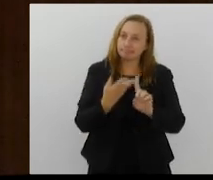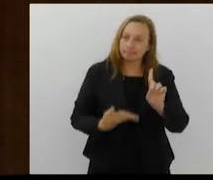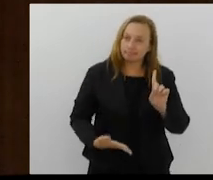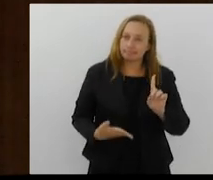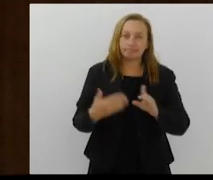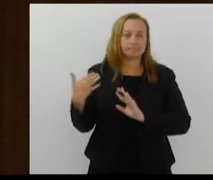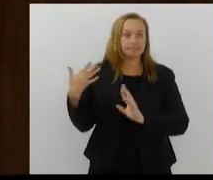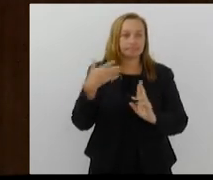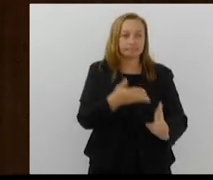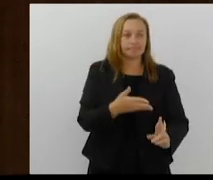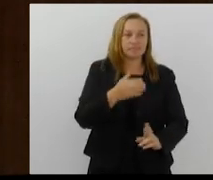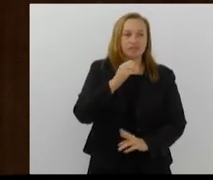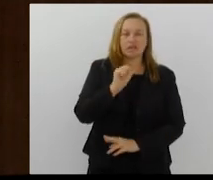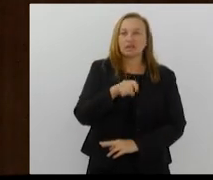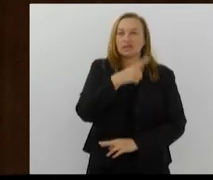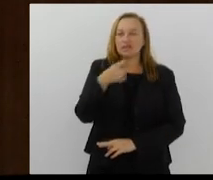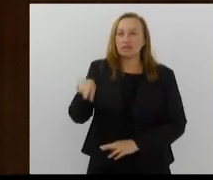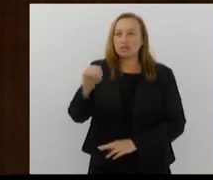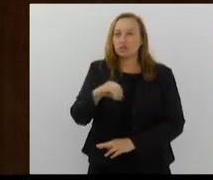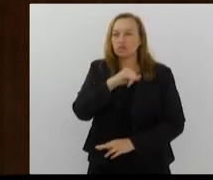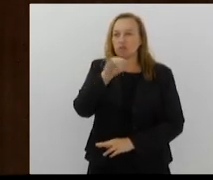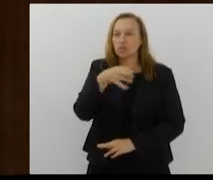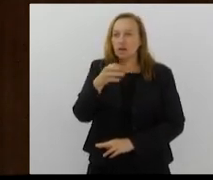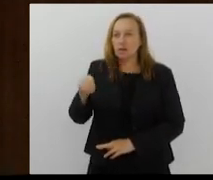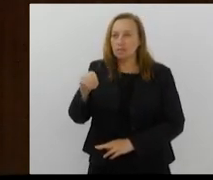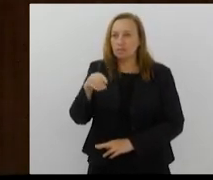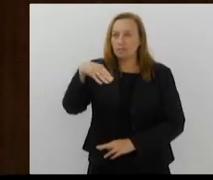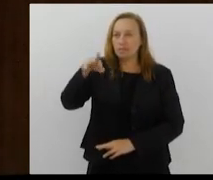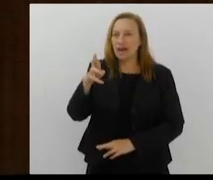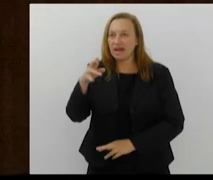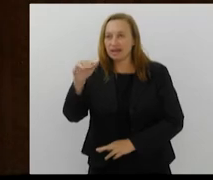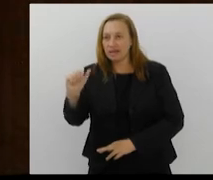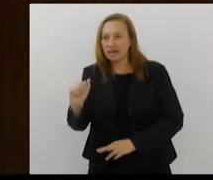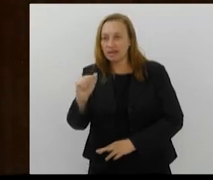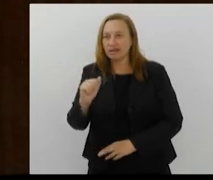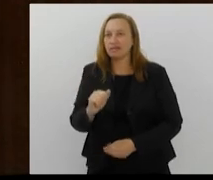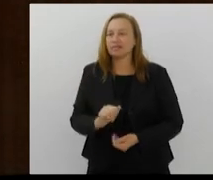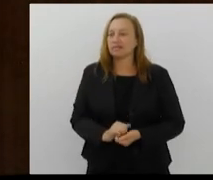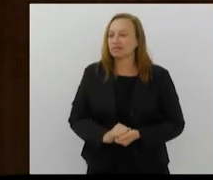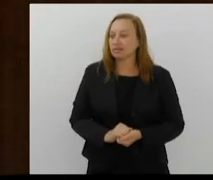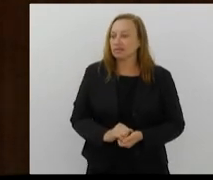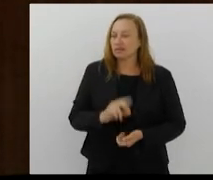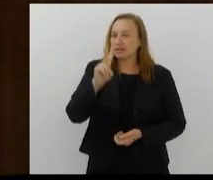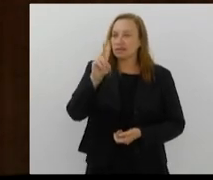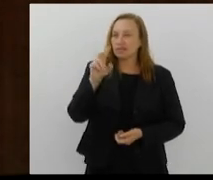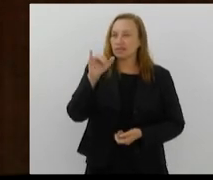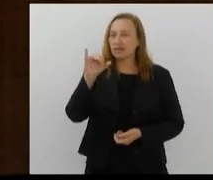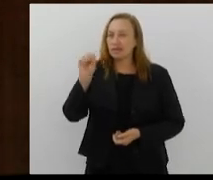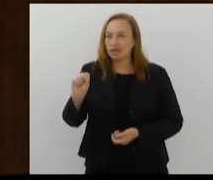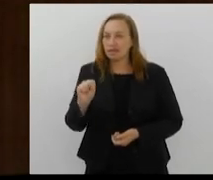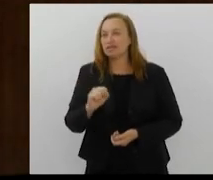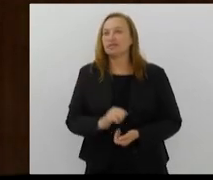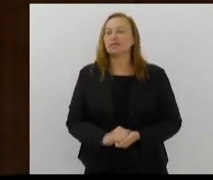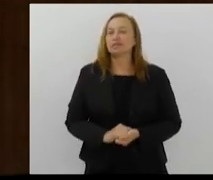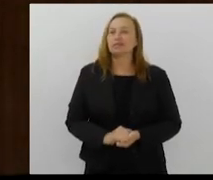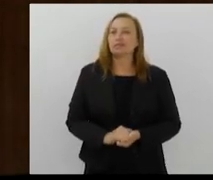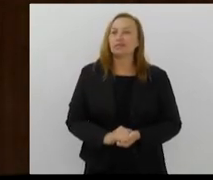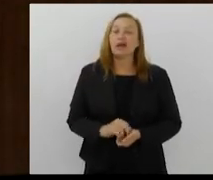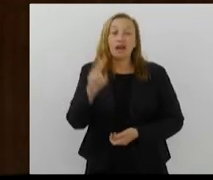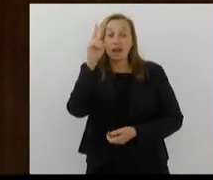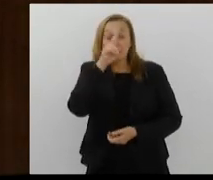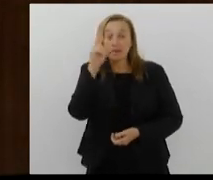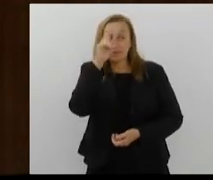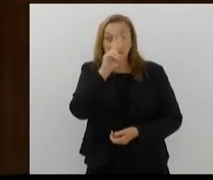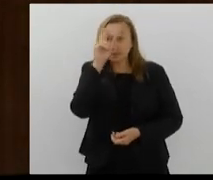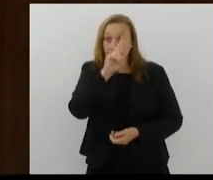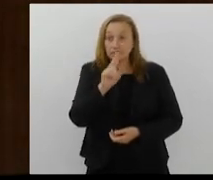fazendo referência a São João Maria Vianney, que é o patrono dos sacerdotes. Então, aqui vai uma singela homenagem à lembrança deste que